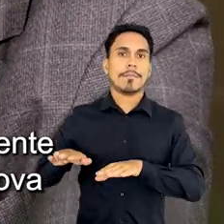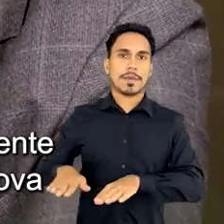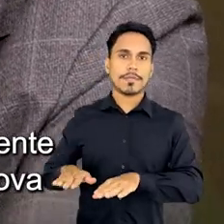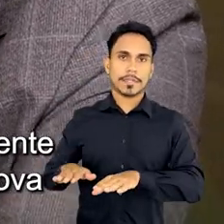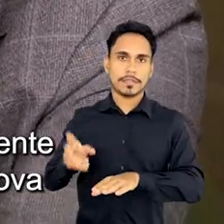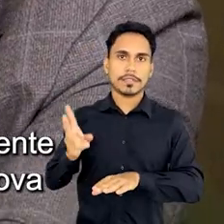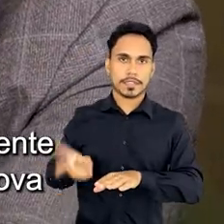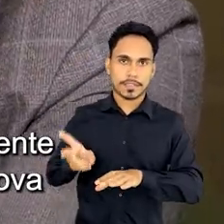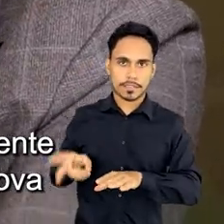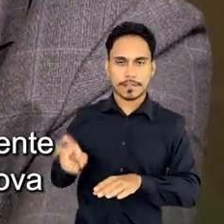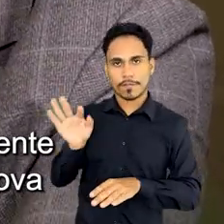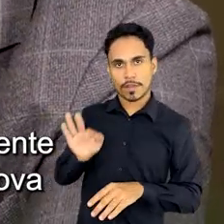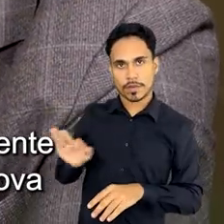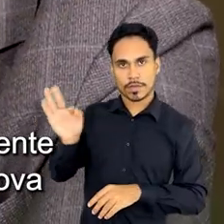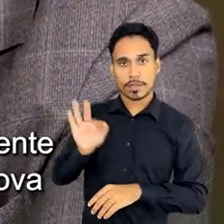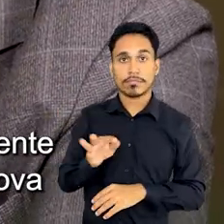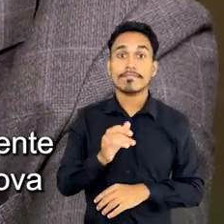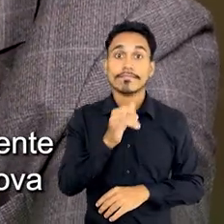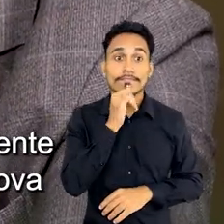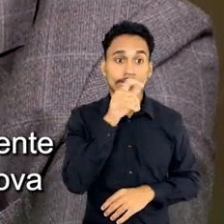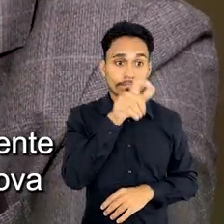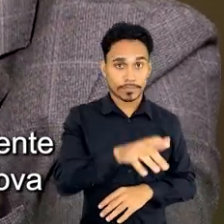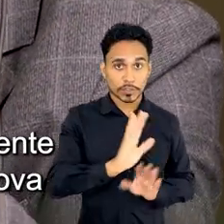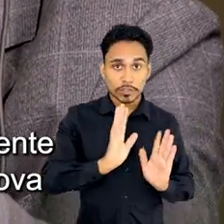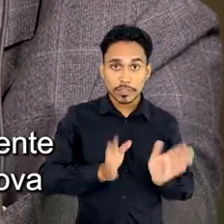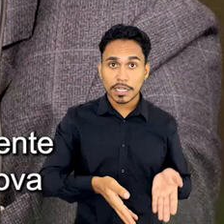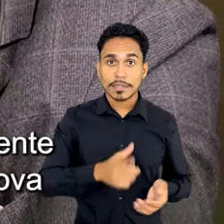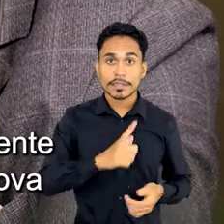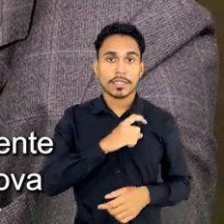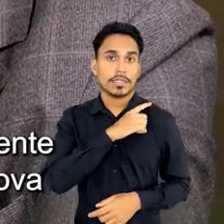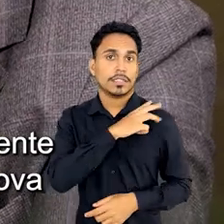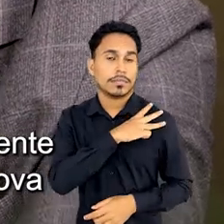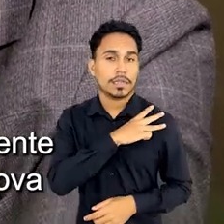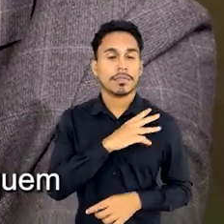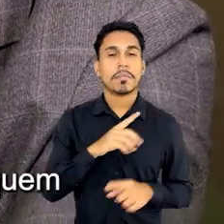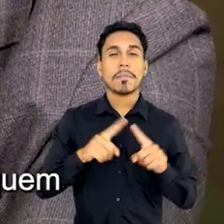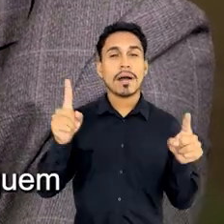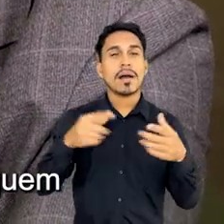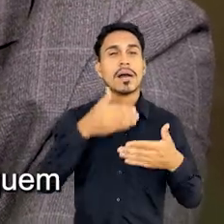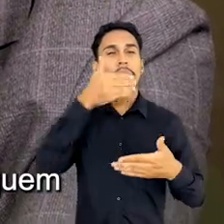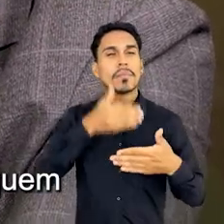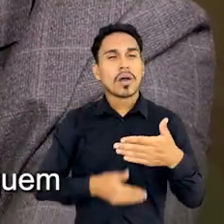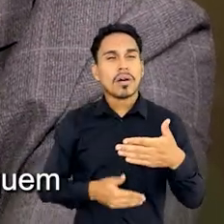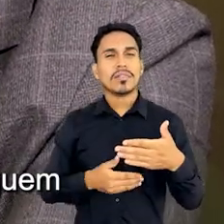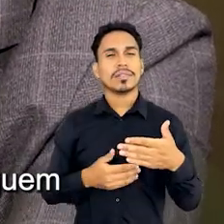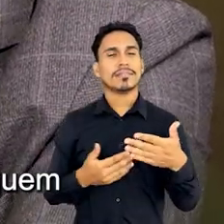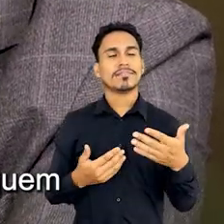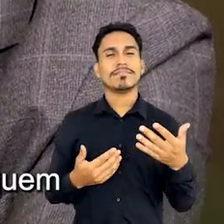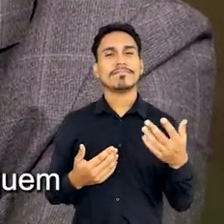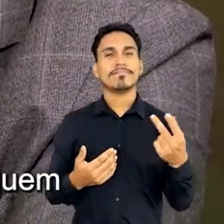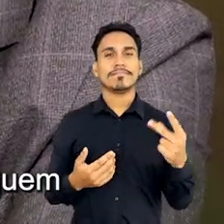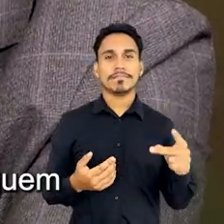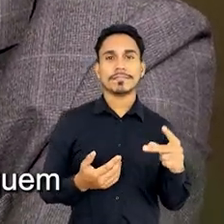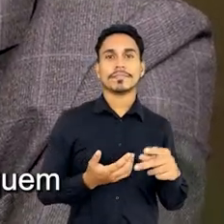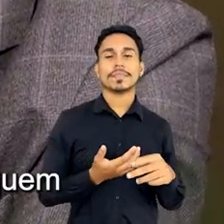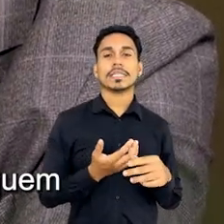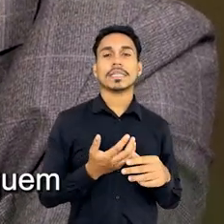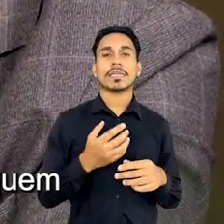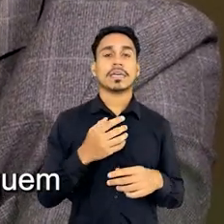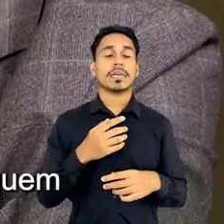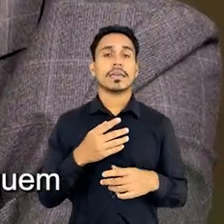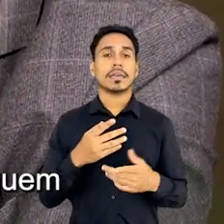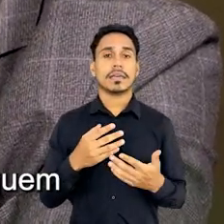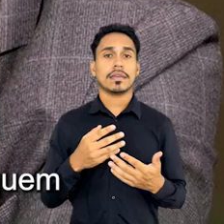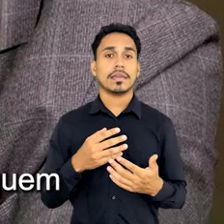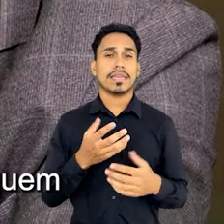eh subsequente técnico para que já tem ensino médio e a prova é feita com é uma prova de acesso das matérias do